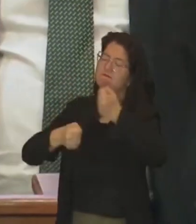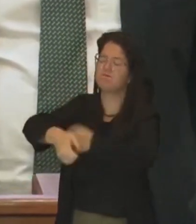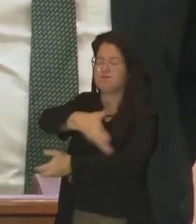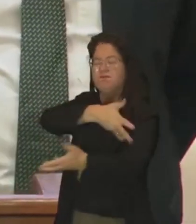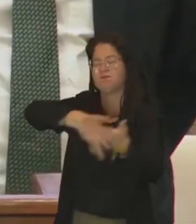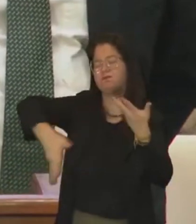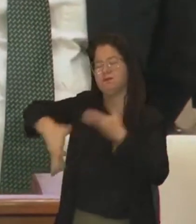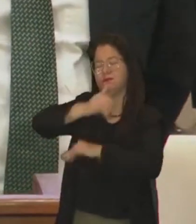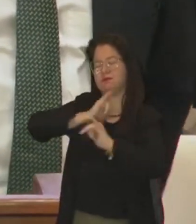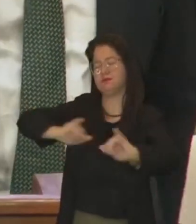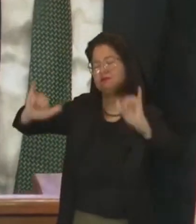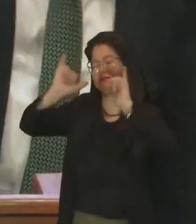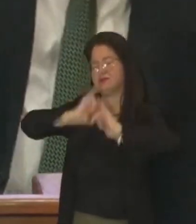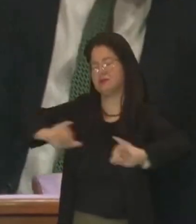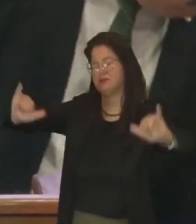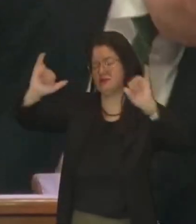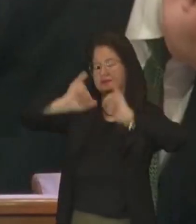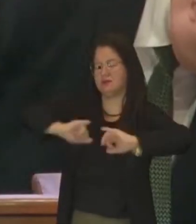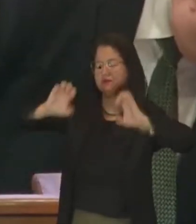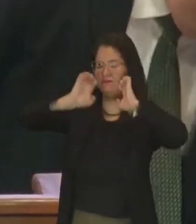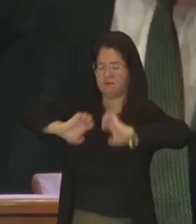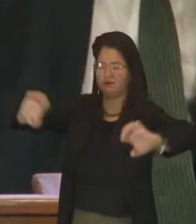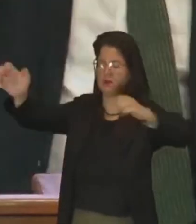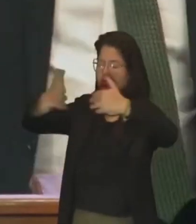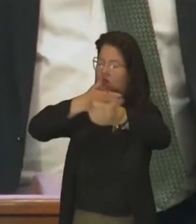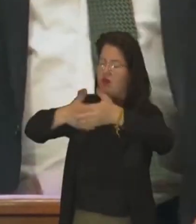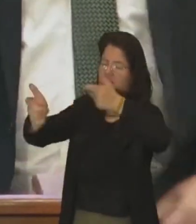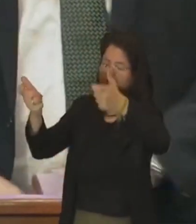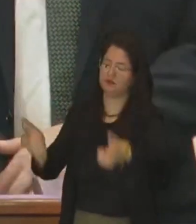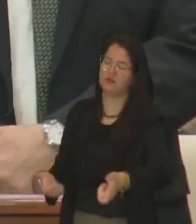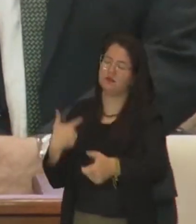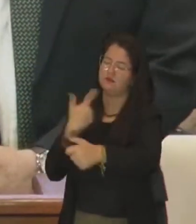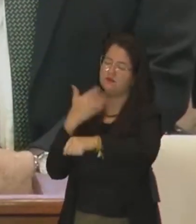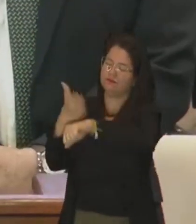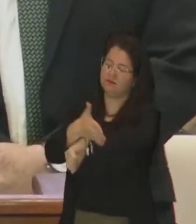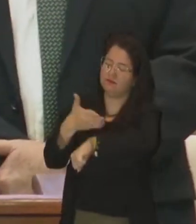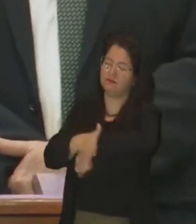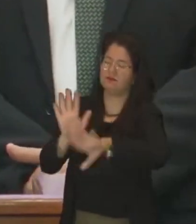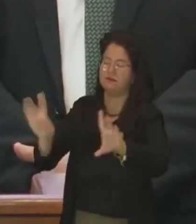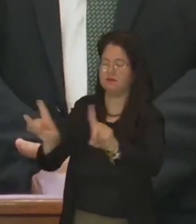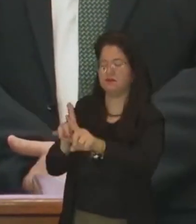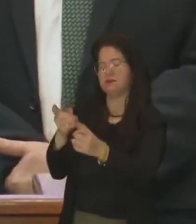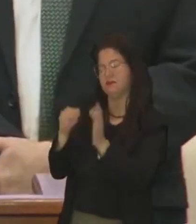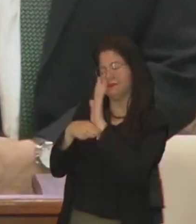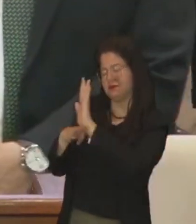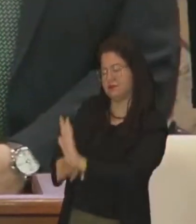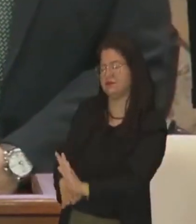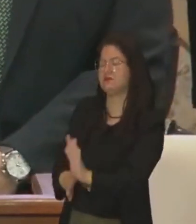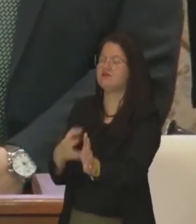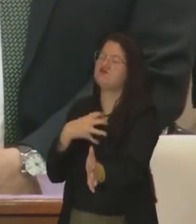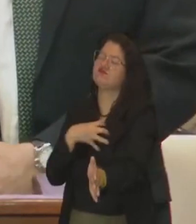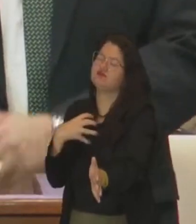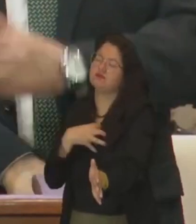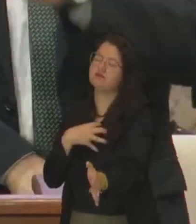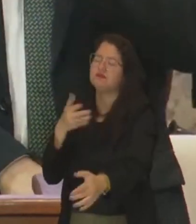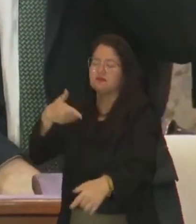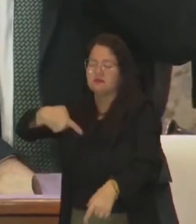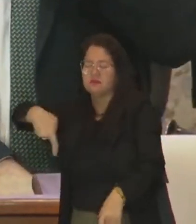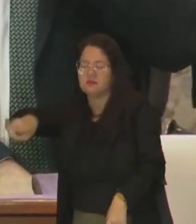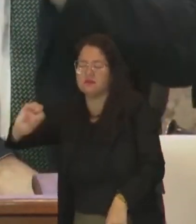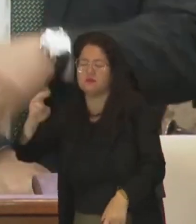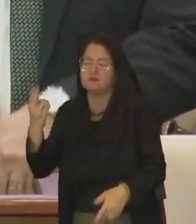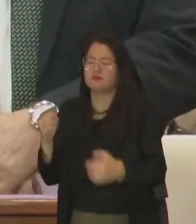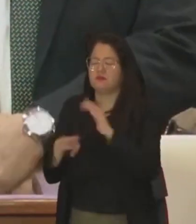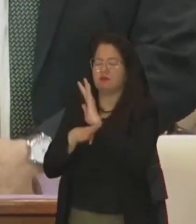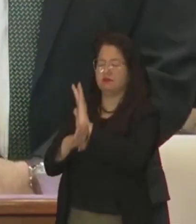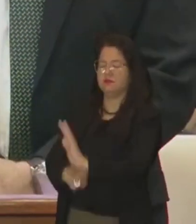compartilhar, proclamar, anunciar, ó Deus, onde nós estivermos, mas também contribuir de alguma forma, ó Deus, indo ou contribuindo para